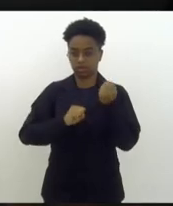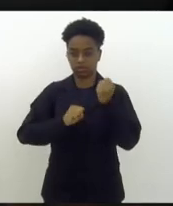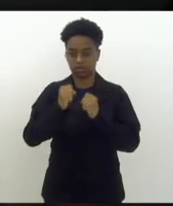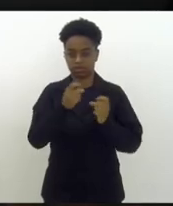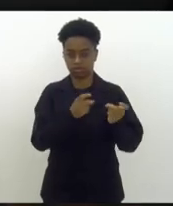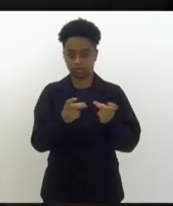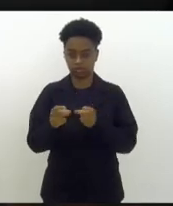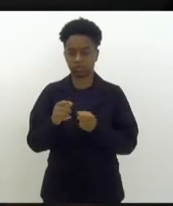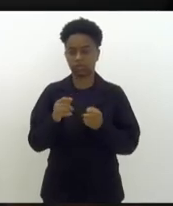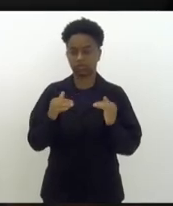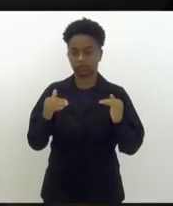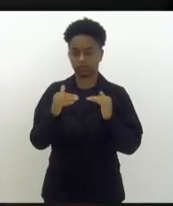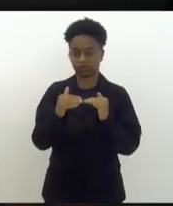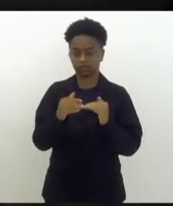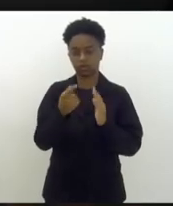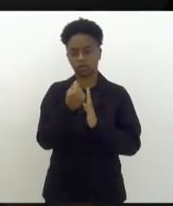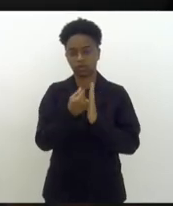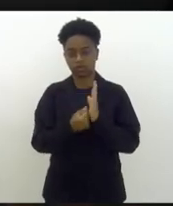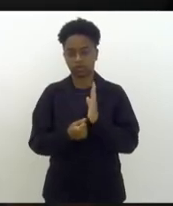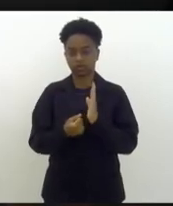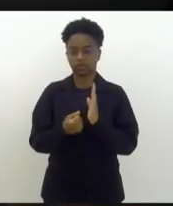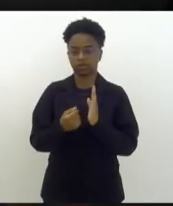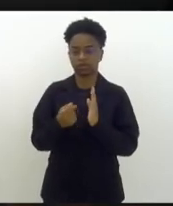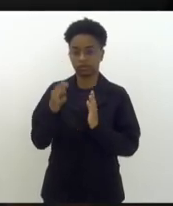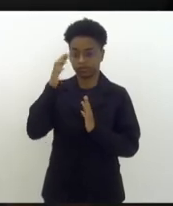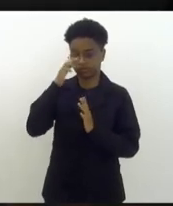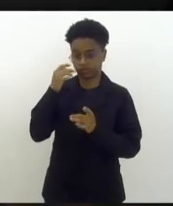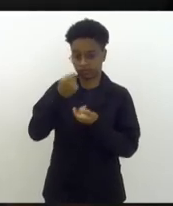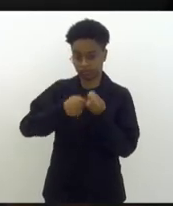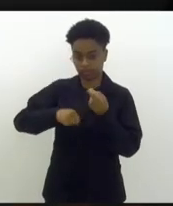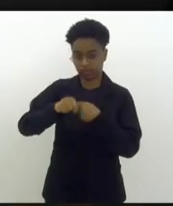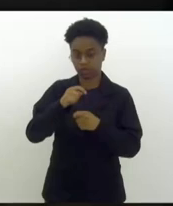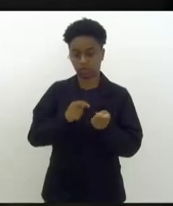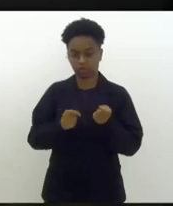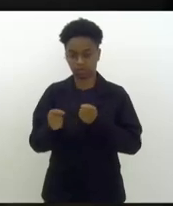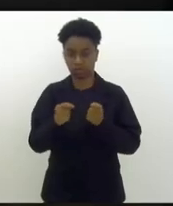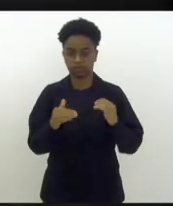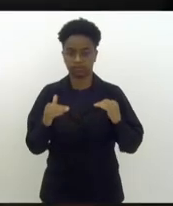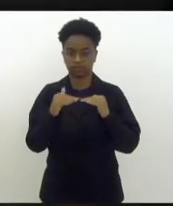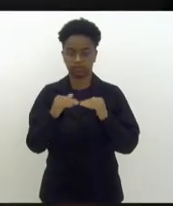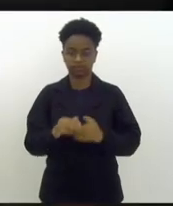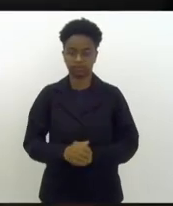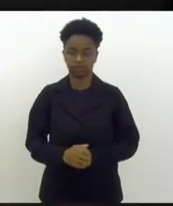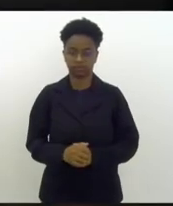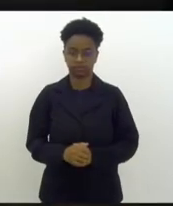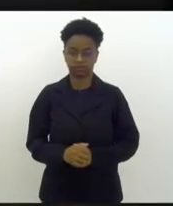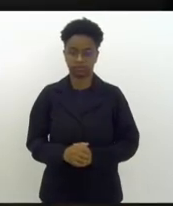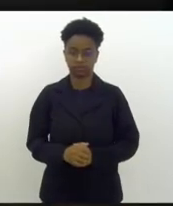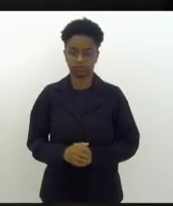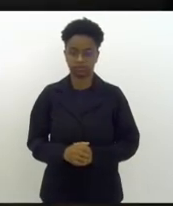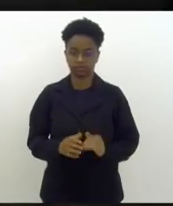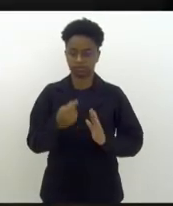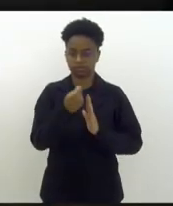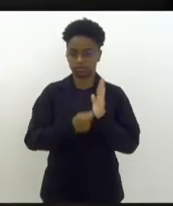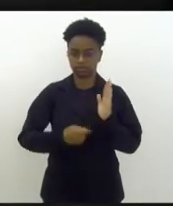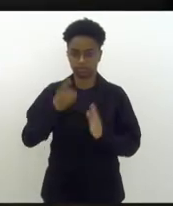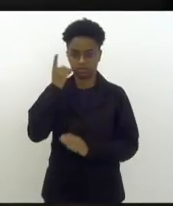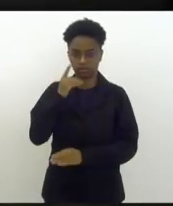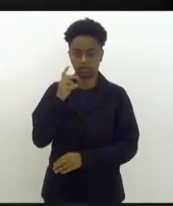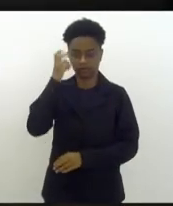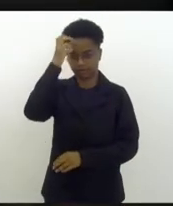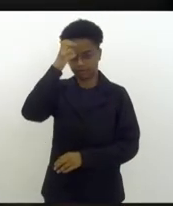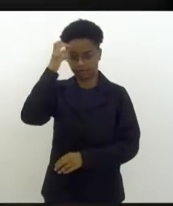e Comércio favorável de orçamento Finanças fiscalização financeira e controle favorável relatores deputados